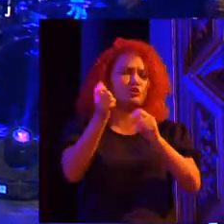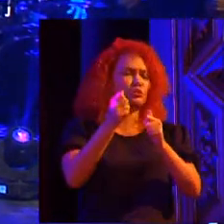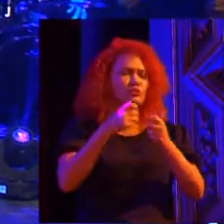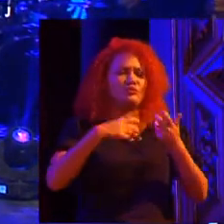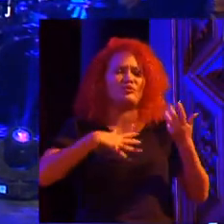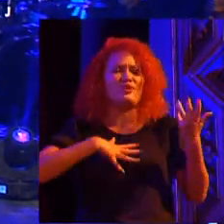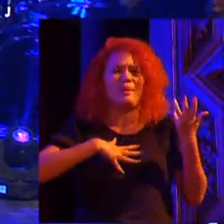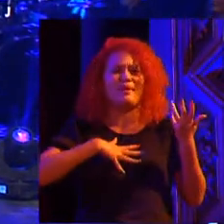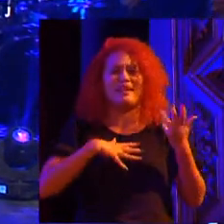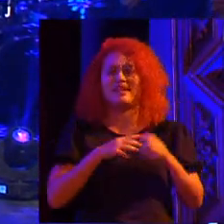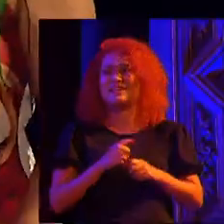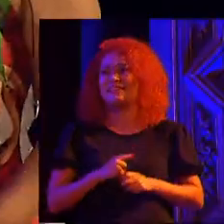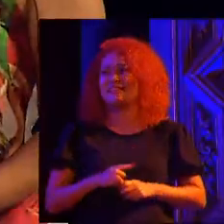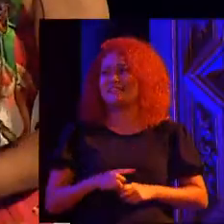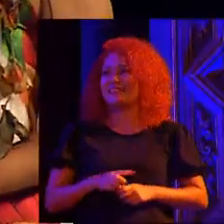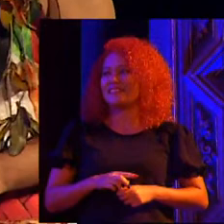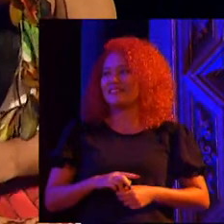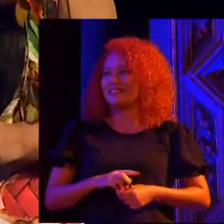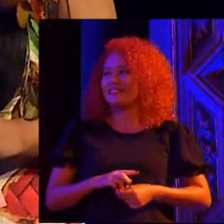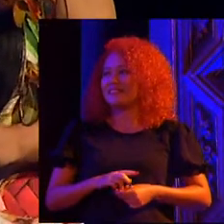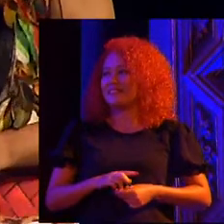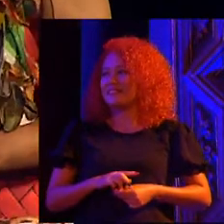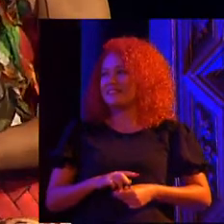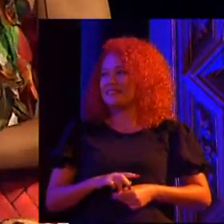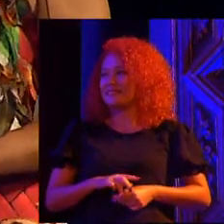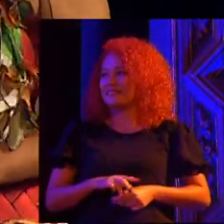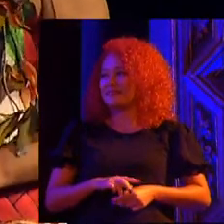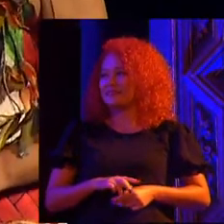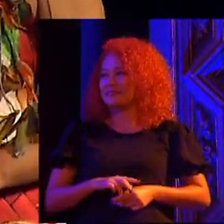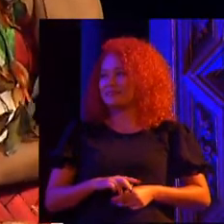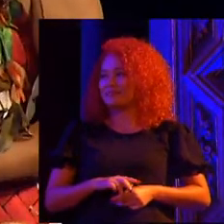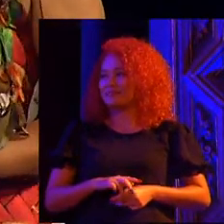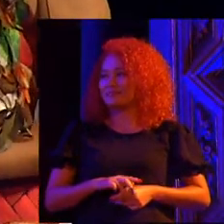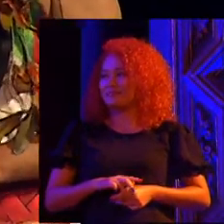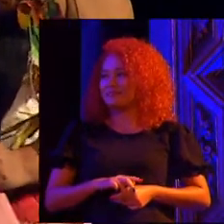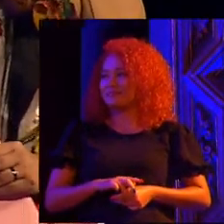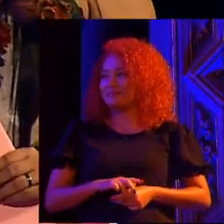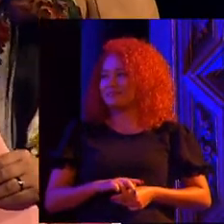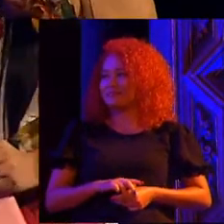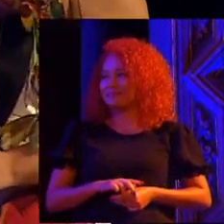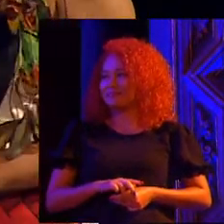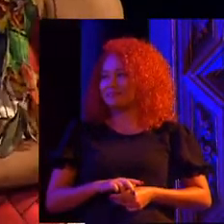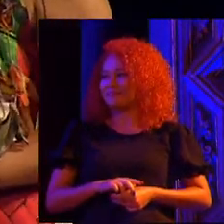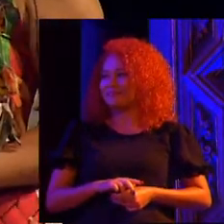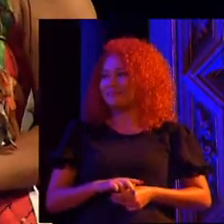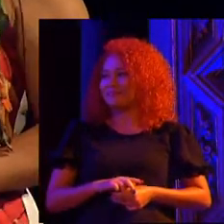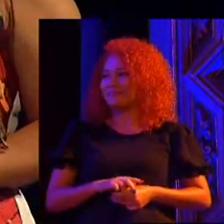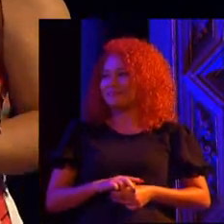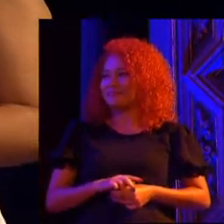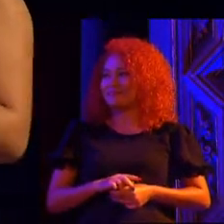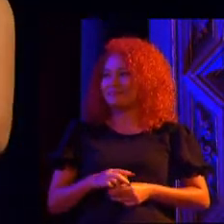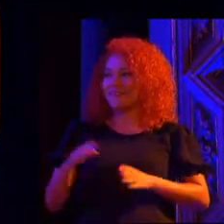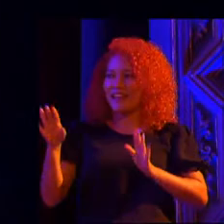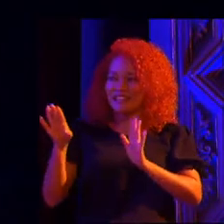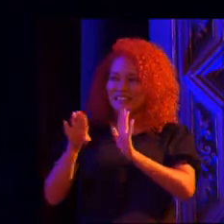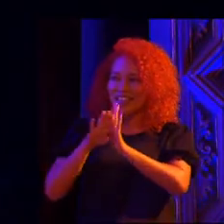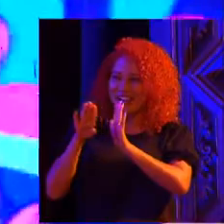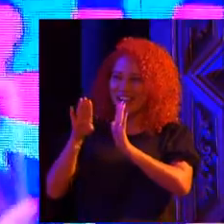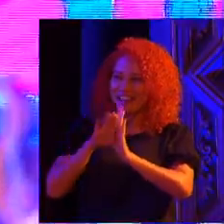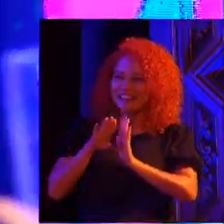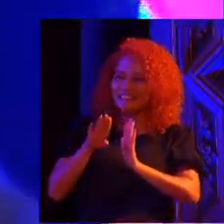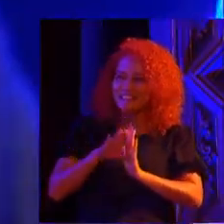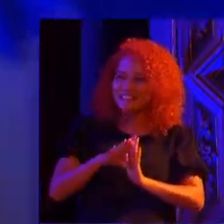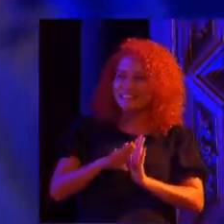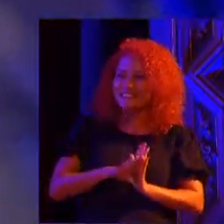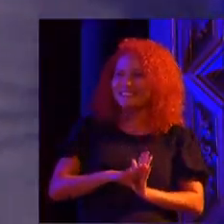show. Edilson Moreira e companhia. Ai, que legal. Chegando. Olha,